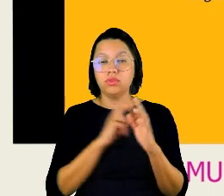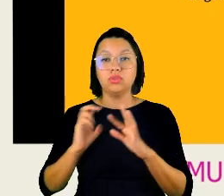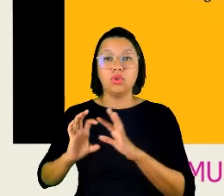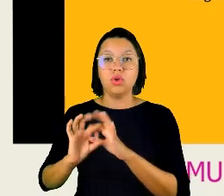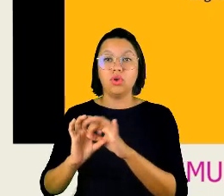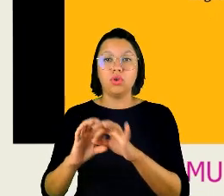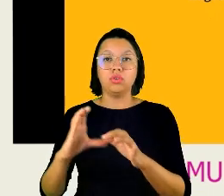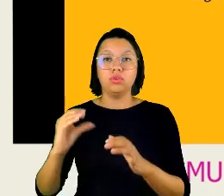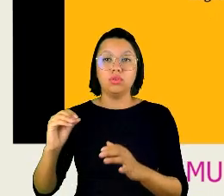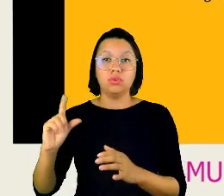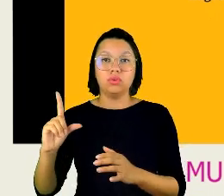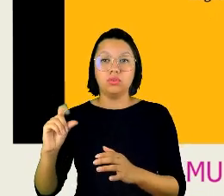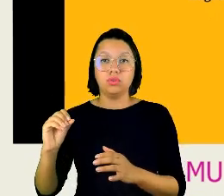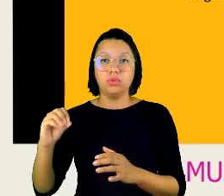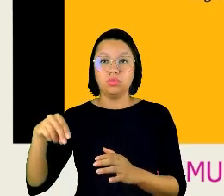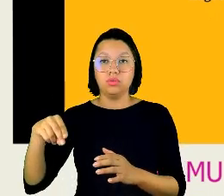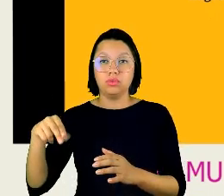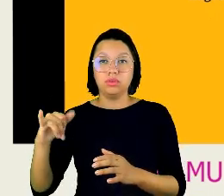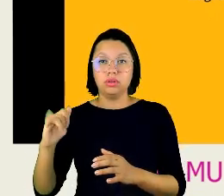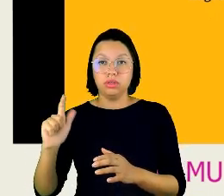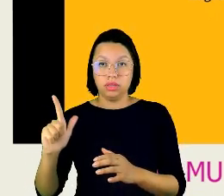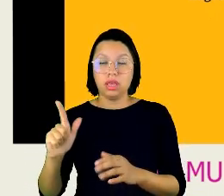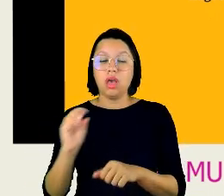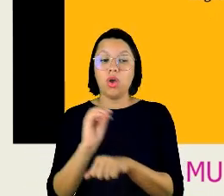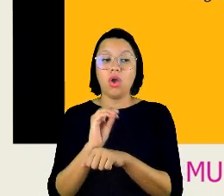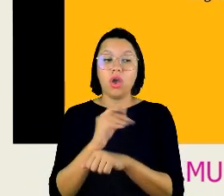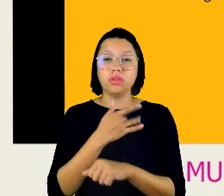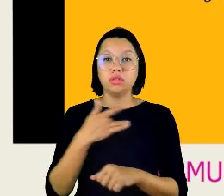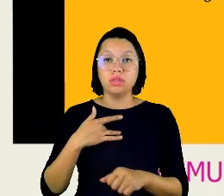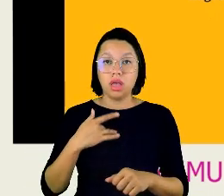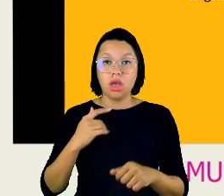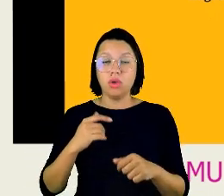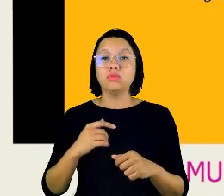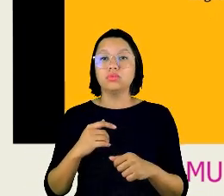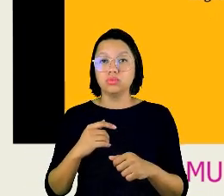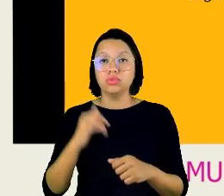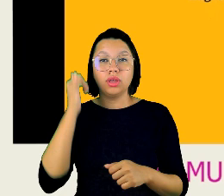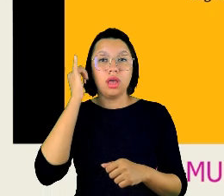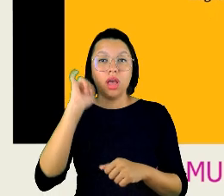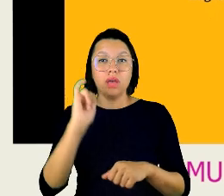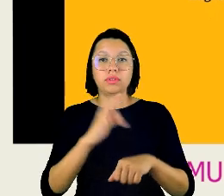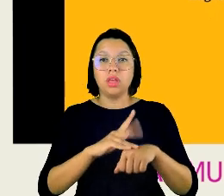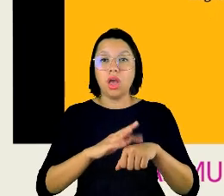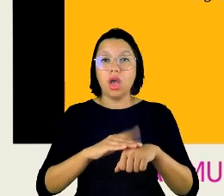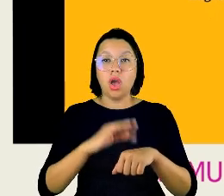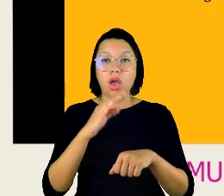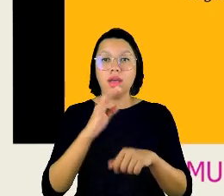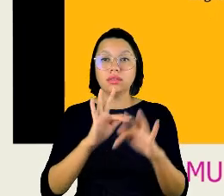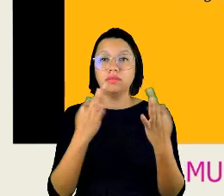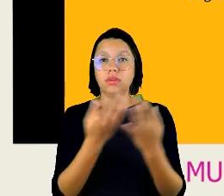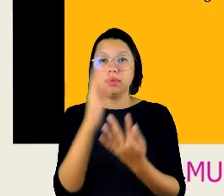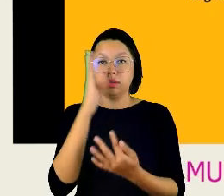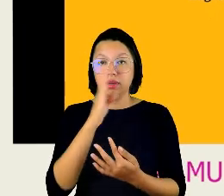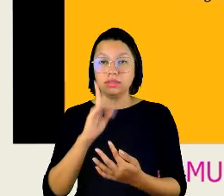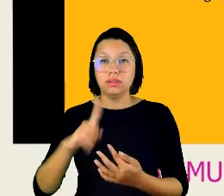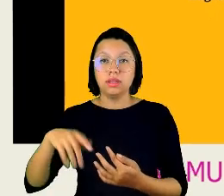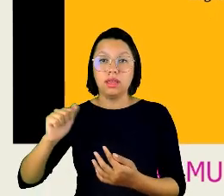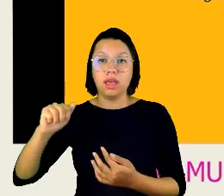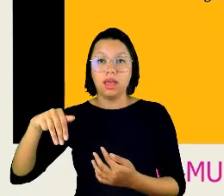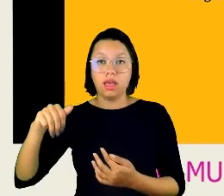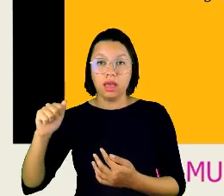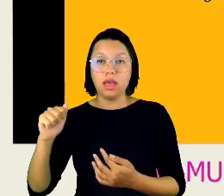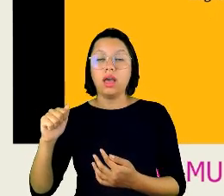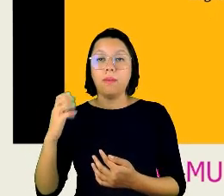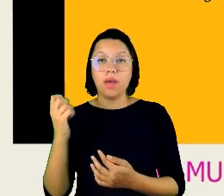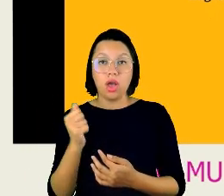contexto colonial, né, pelos cuidados, a manutenção da saúde, pelo combate às doenças da família brasileira, eram as amas de leite e as mães pretas,